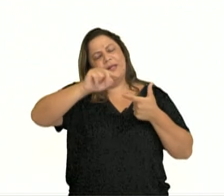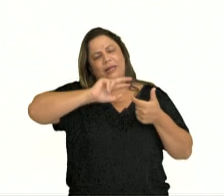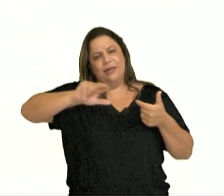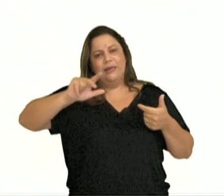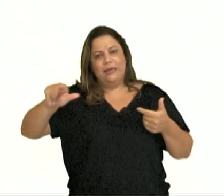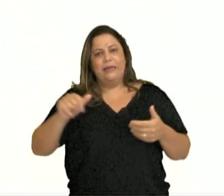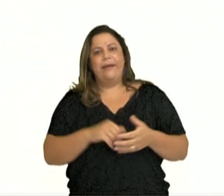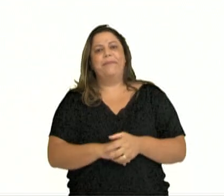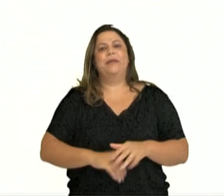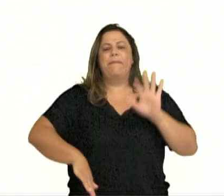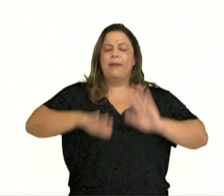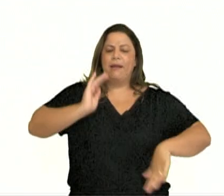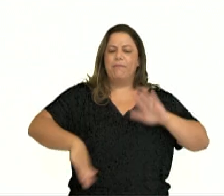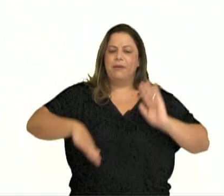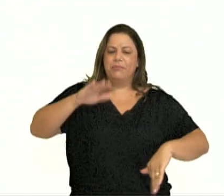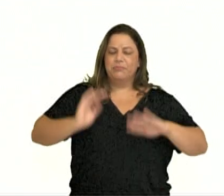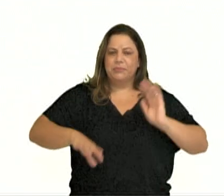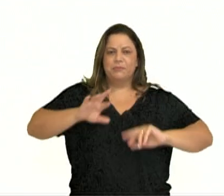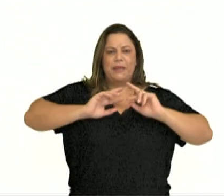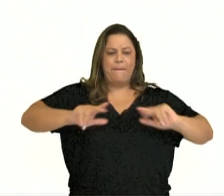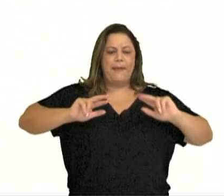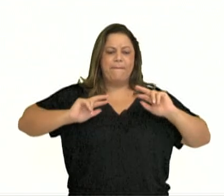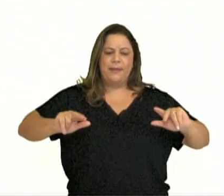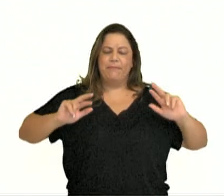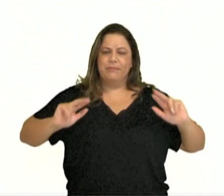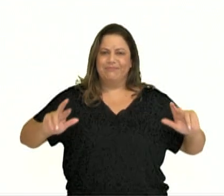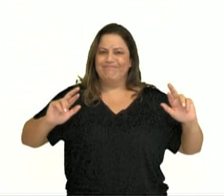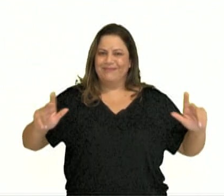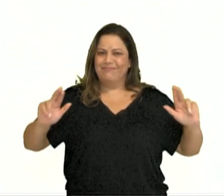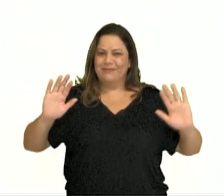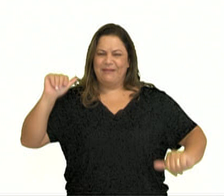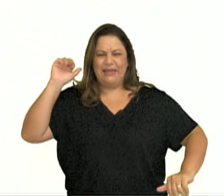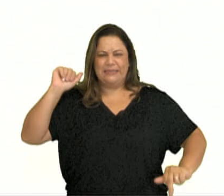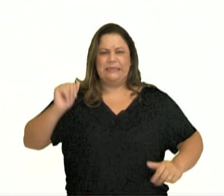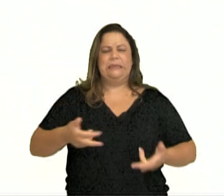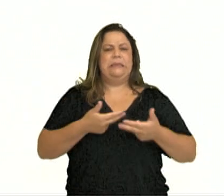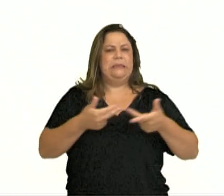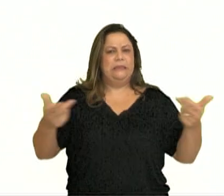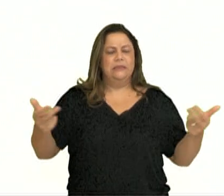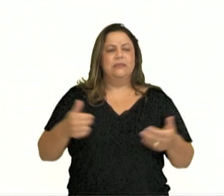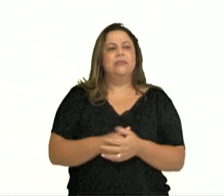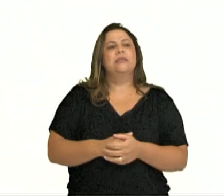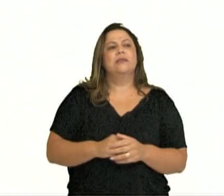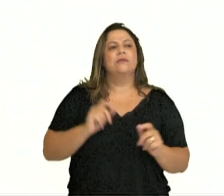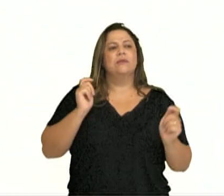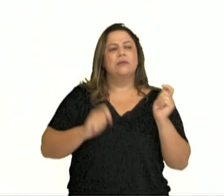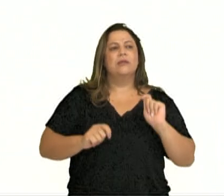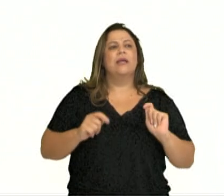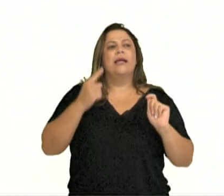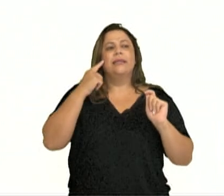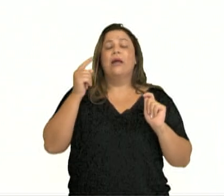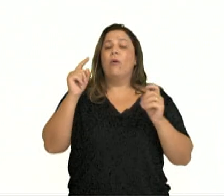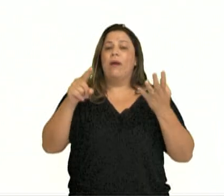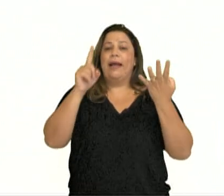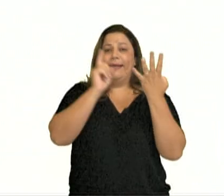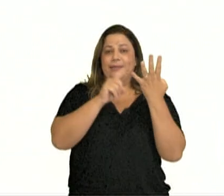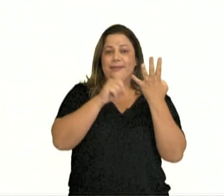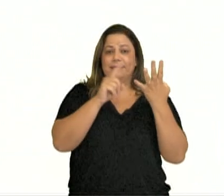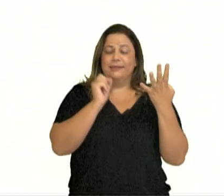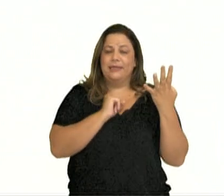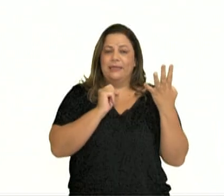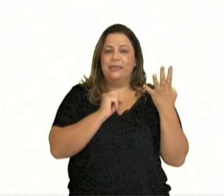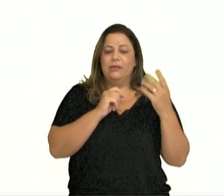pandeiro, triângulo, bumbo, vibrafone, carrilhão, castanhola. Na família da percussão, o